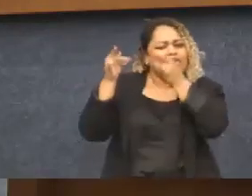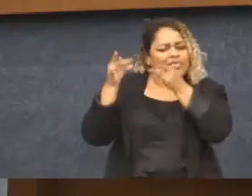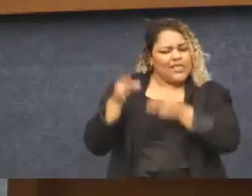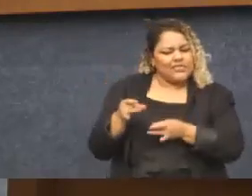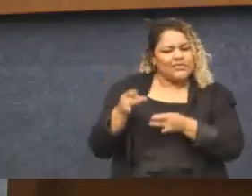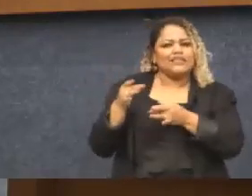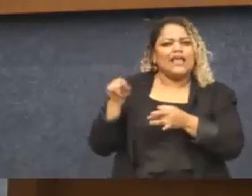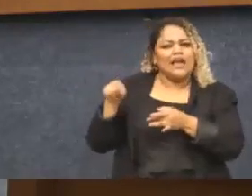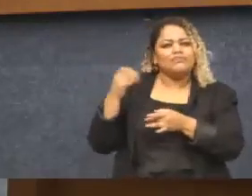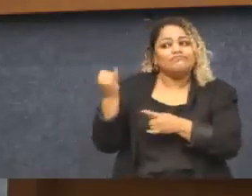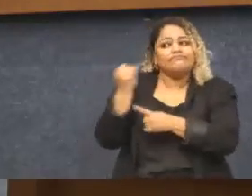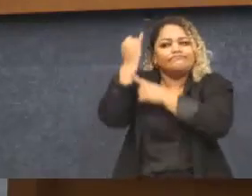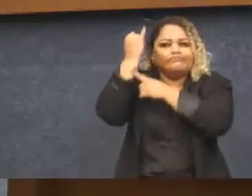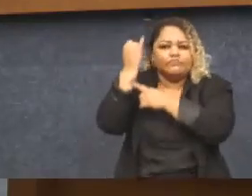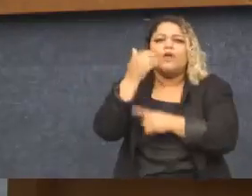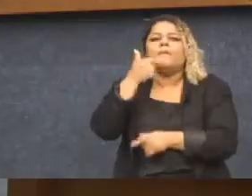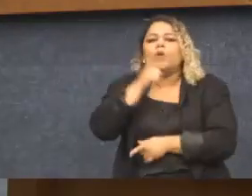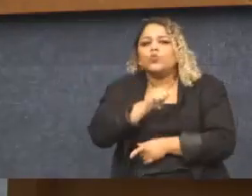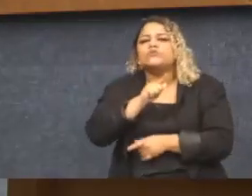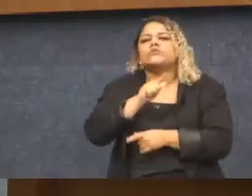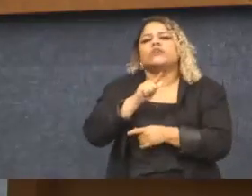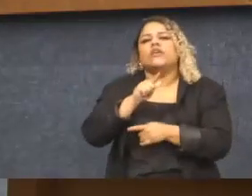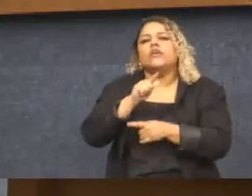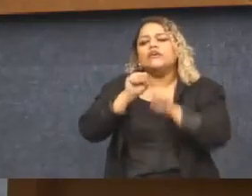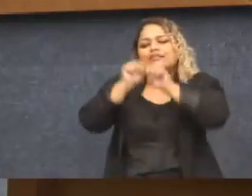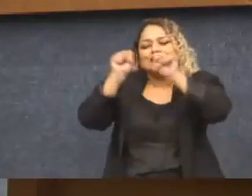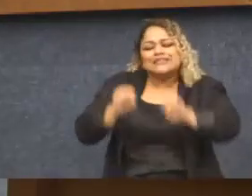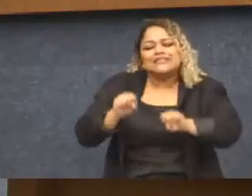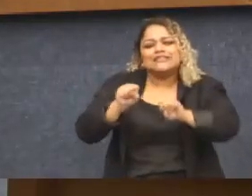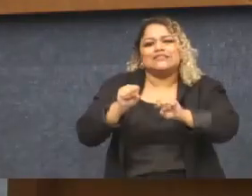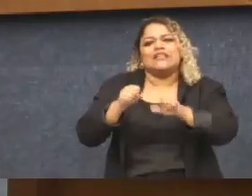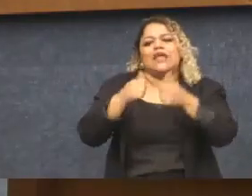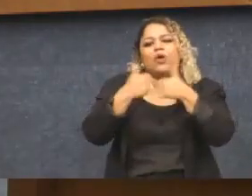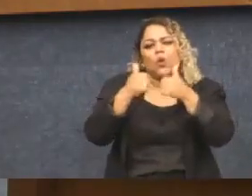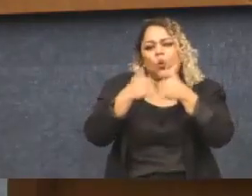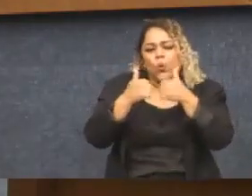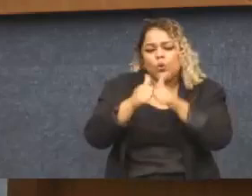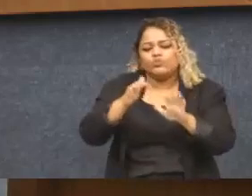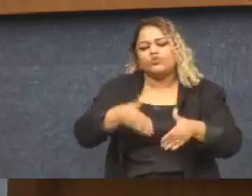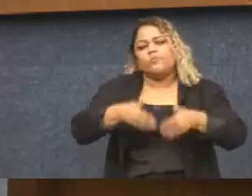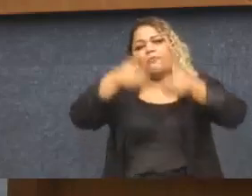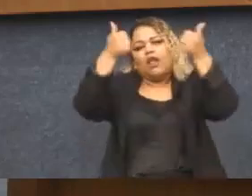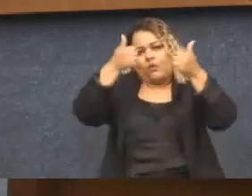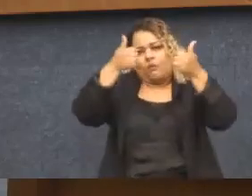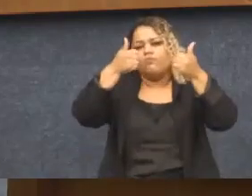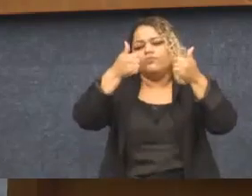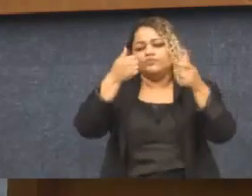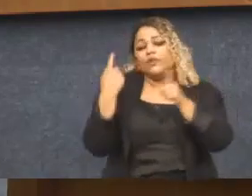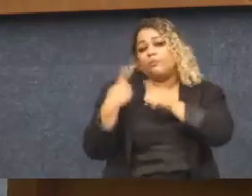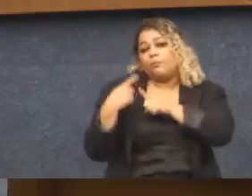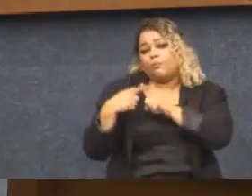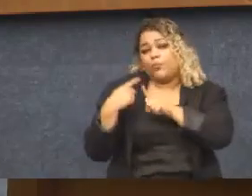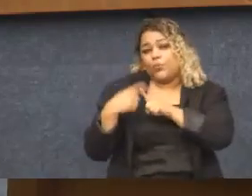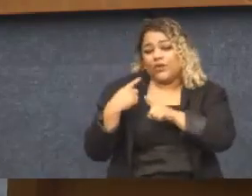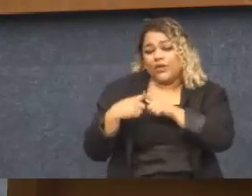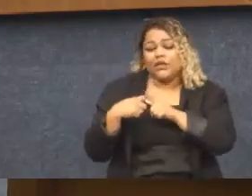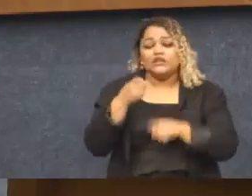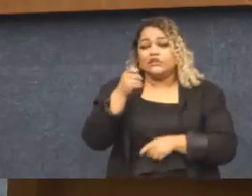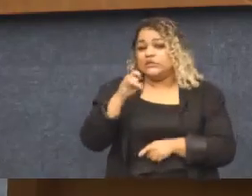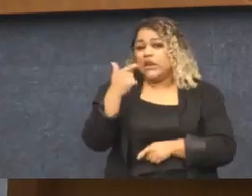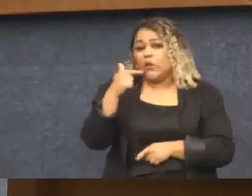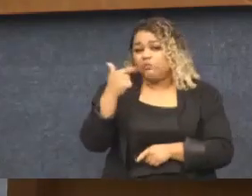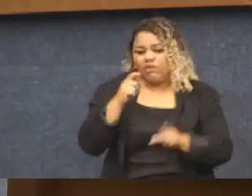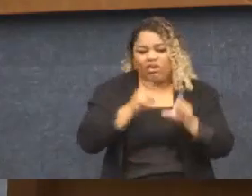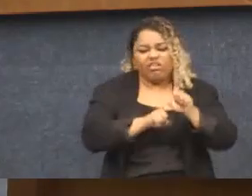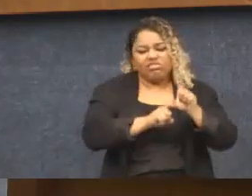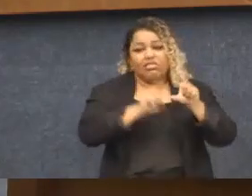uma melhoria do sistema de mobilidade na nossa cidade. Enquanto a gente não tiver uma interdependência,